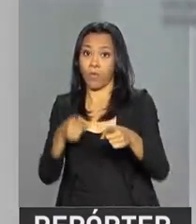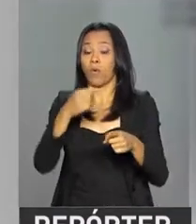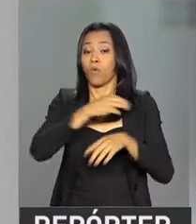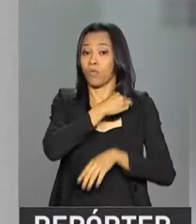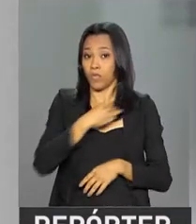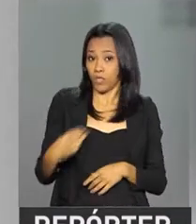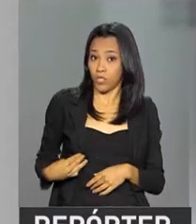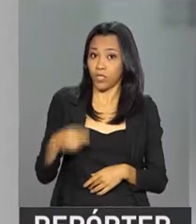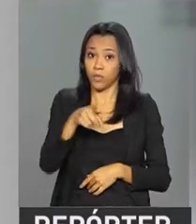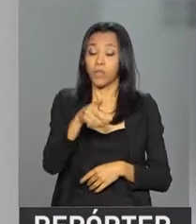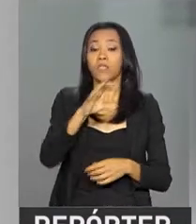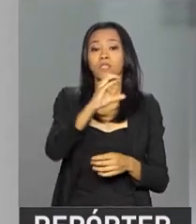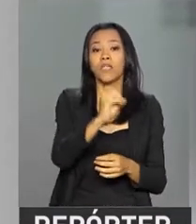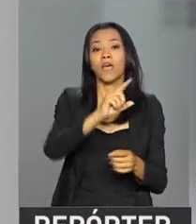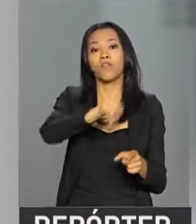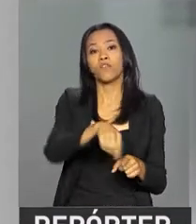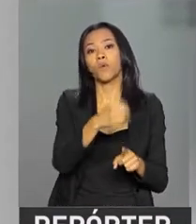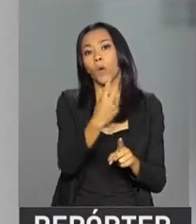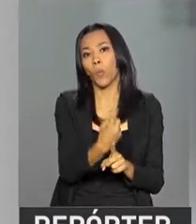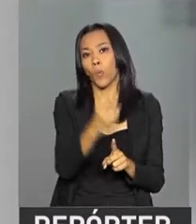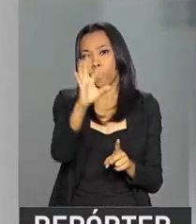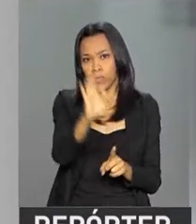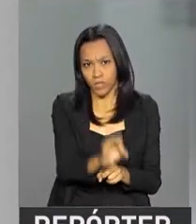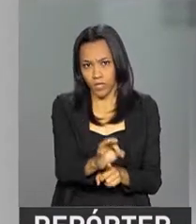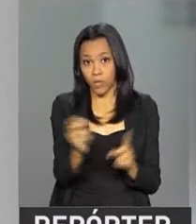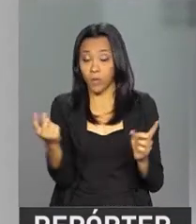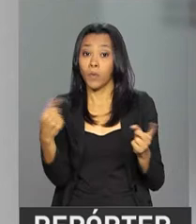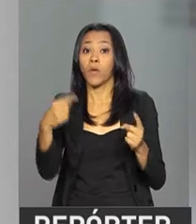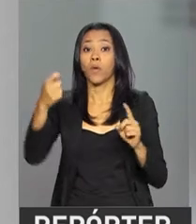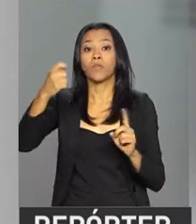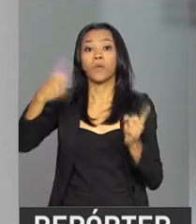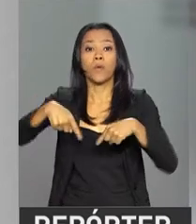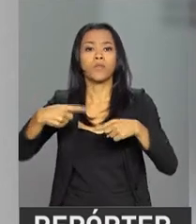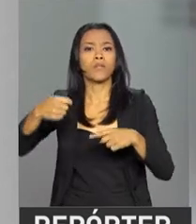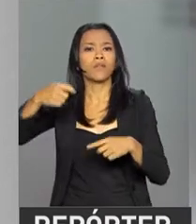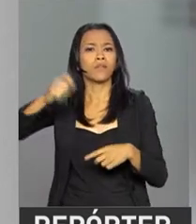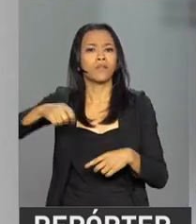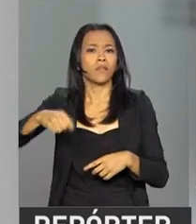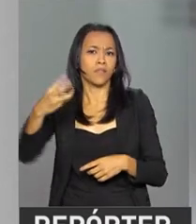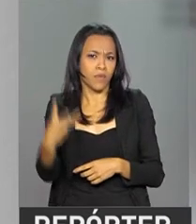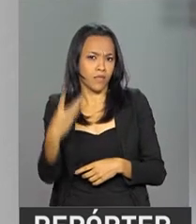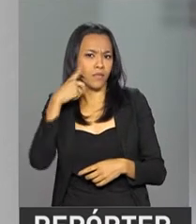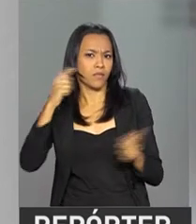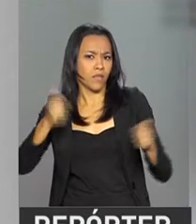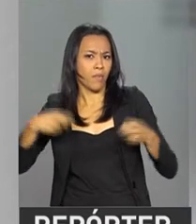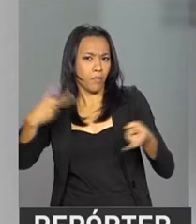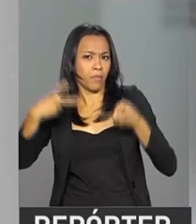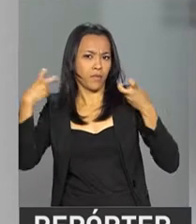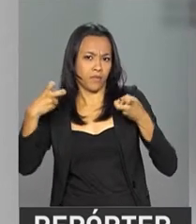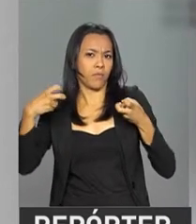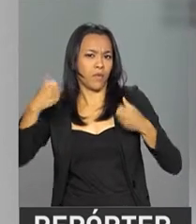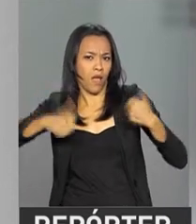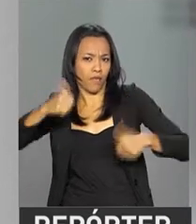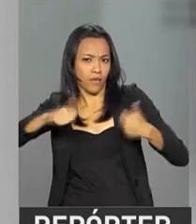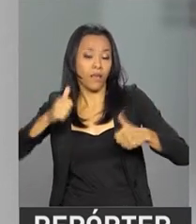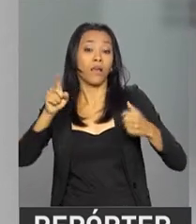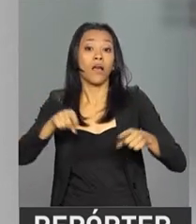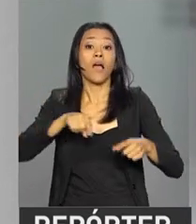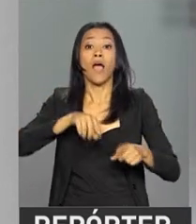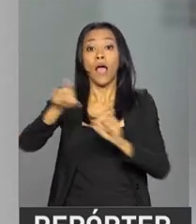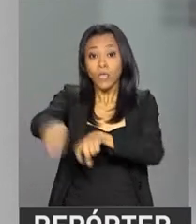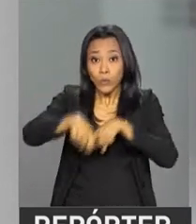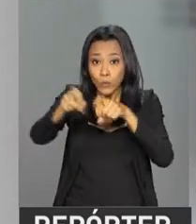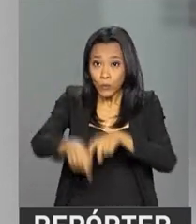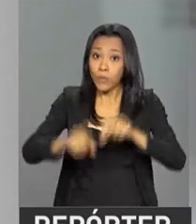de 0,1 por cento contra o trimestre anterior é forte se analisado por setores sem agricultura que